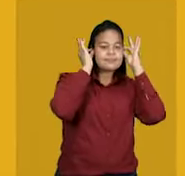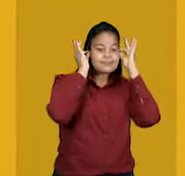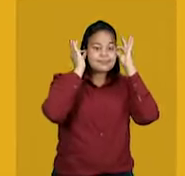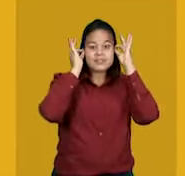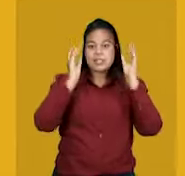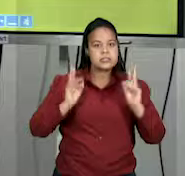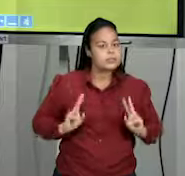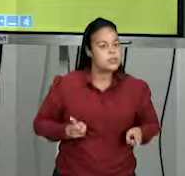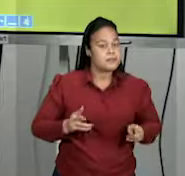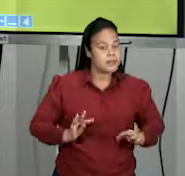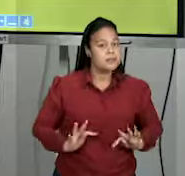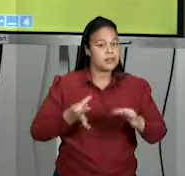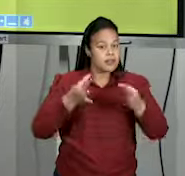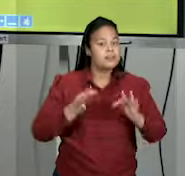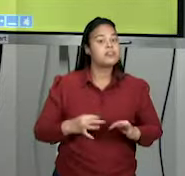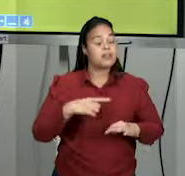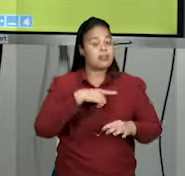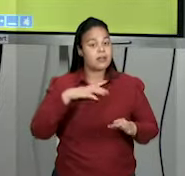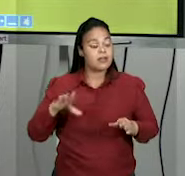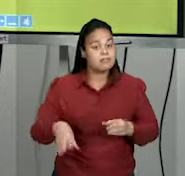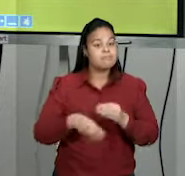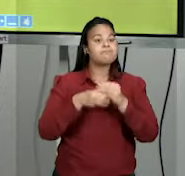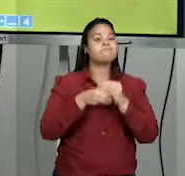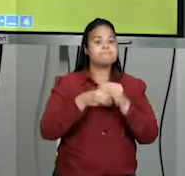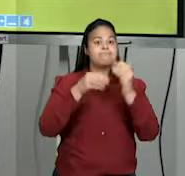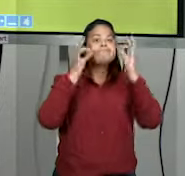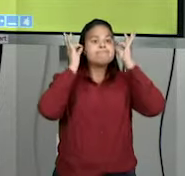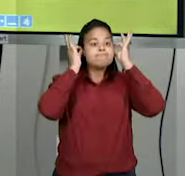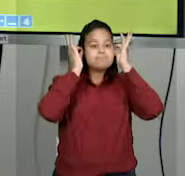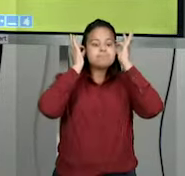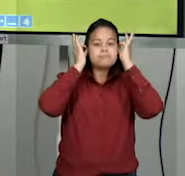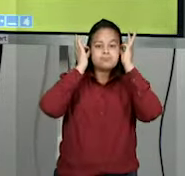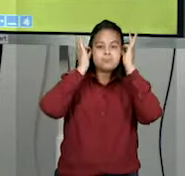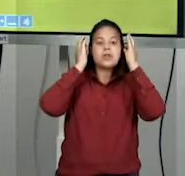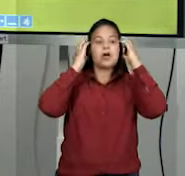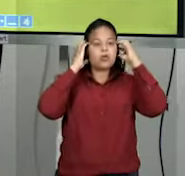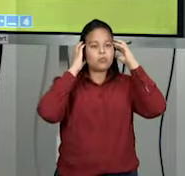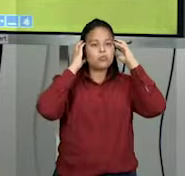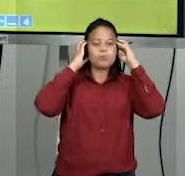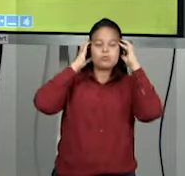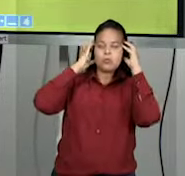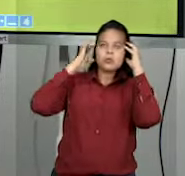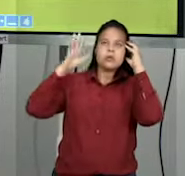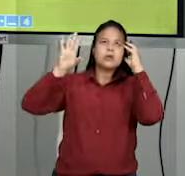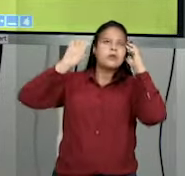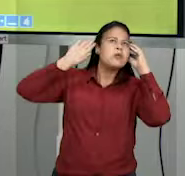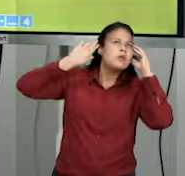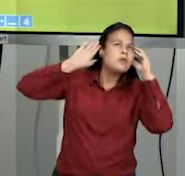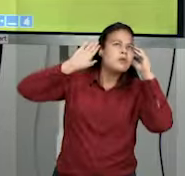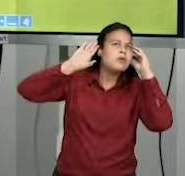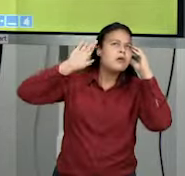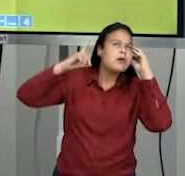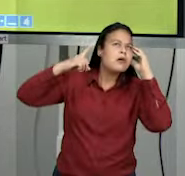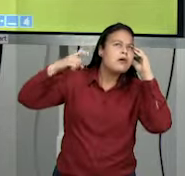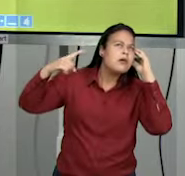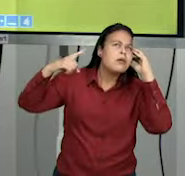tecnologia, porque tem componentes eletrônicos, né? O fone que você usa para ouvir as suas músicas.